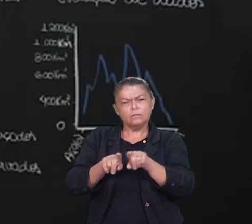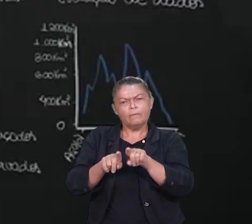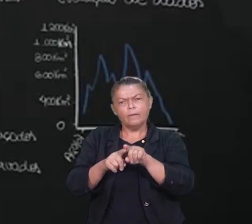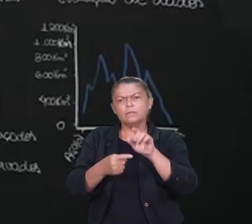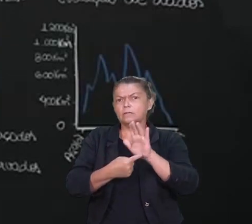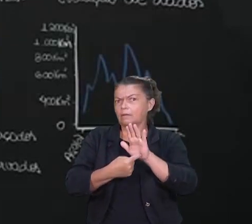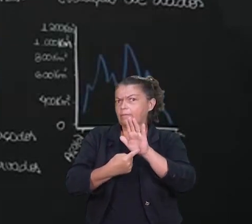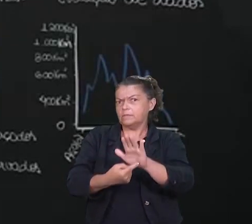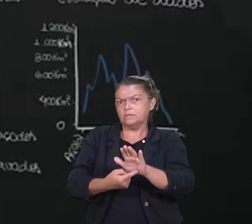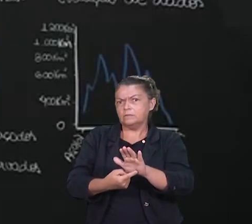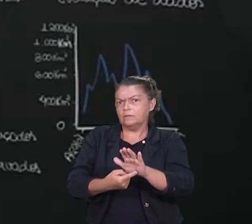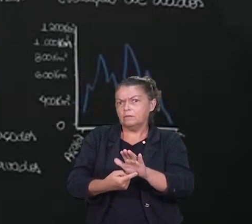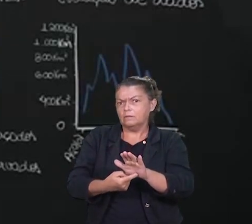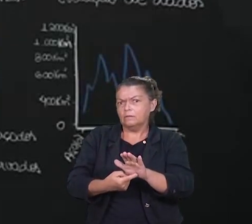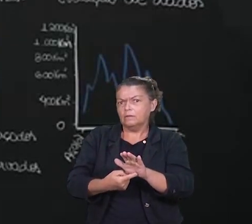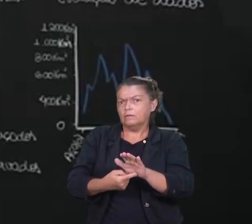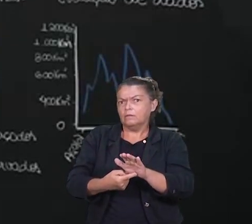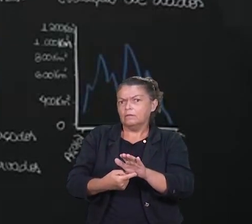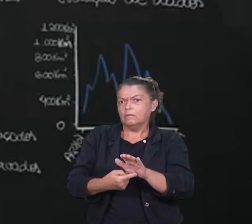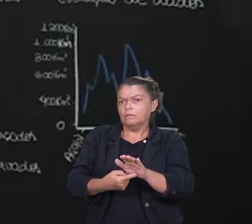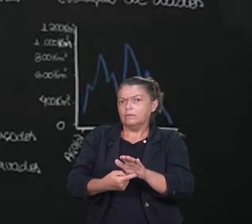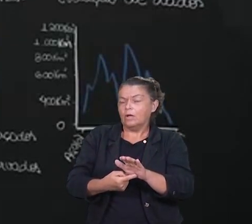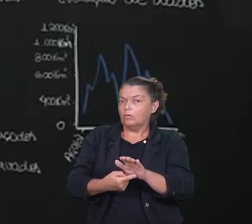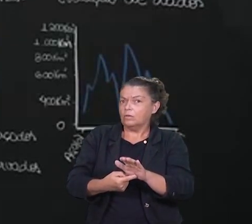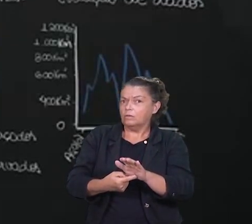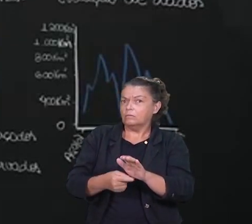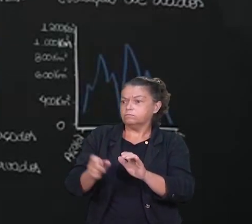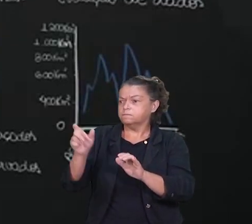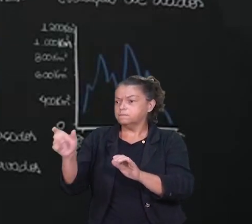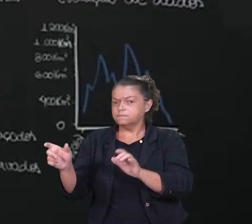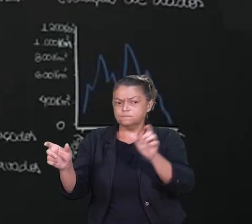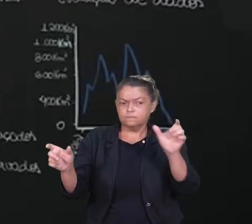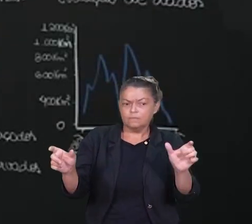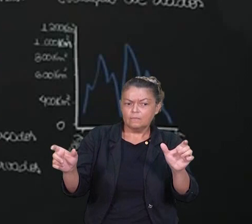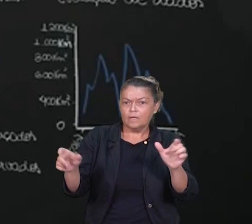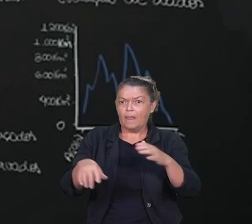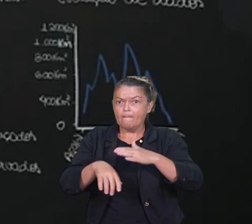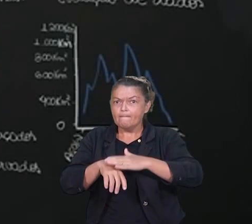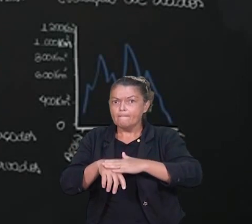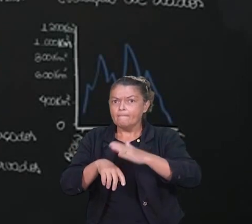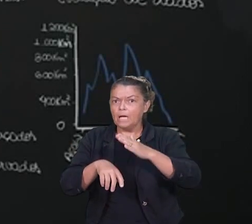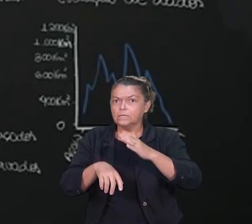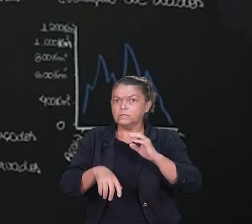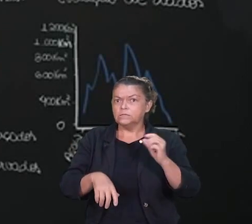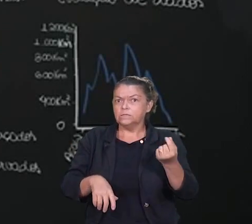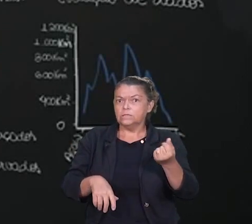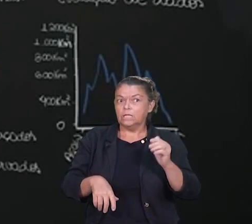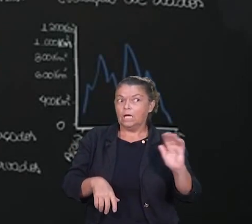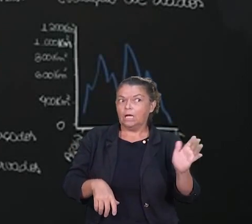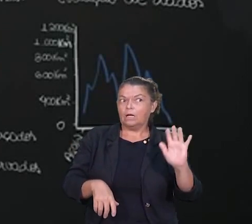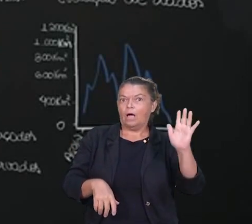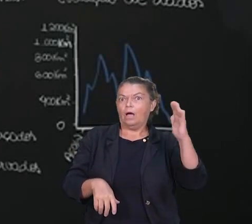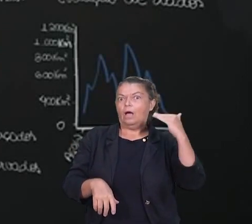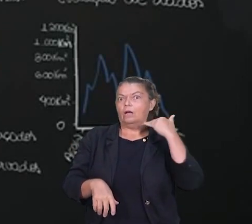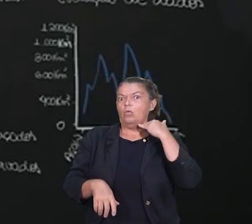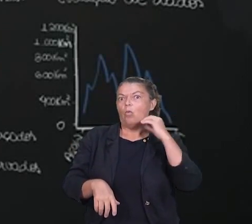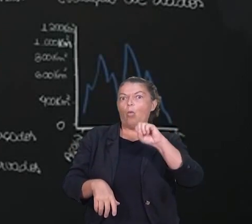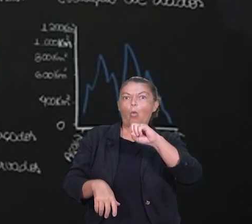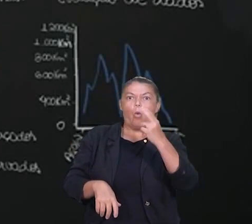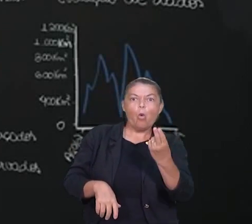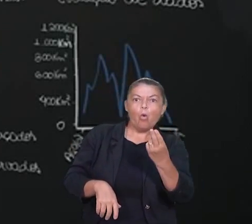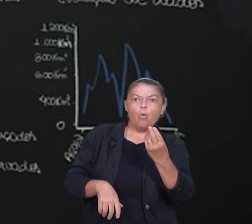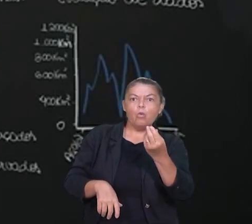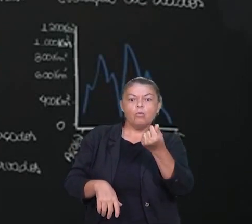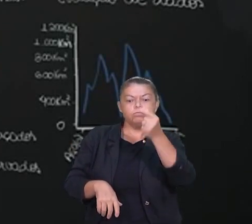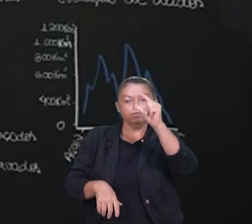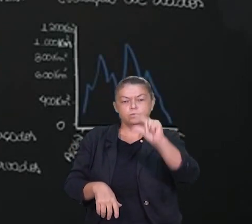tranquilamente. Agora, uma é mais barata ou mais caro que a outra. Essa é a sacada do gráfico, deixar explícito. O